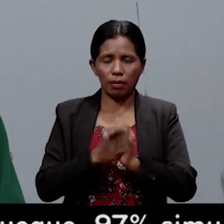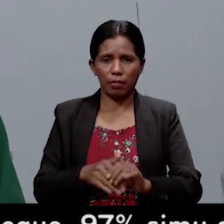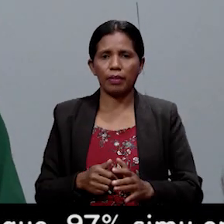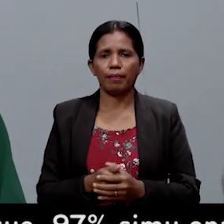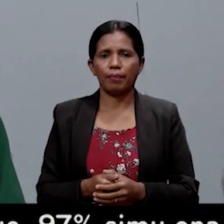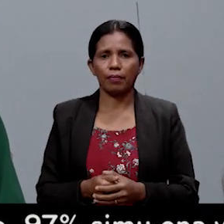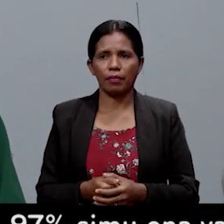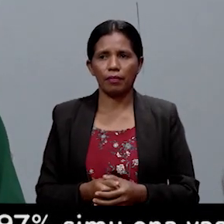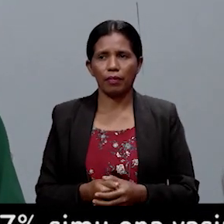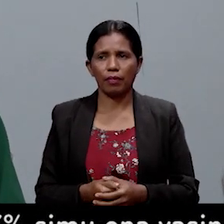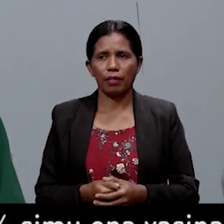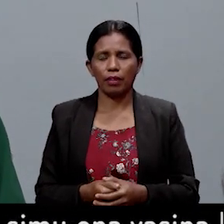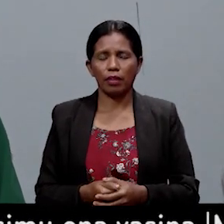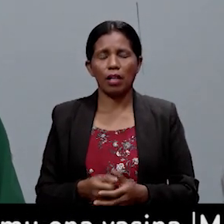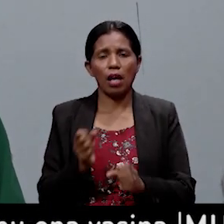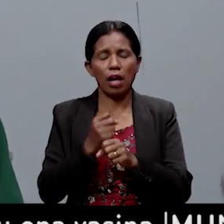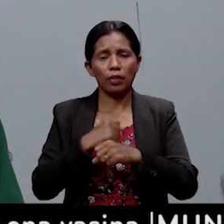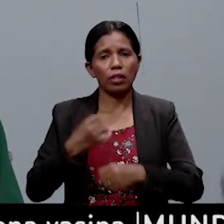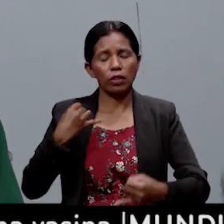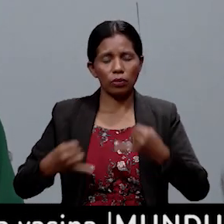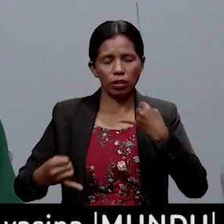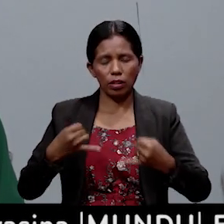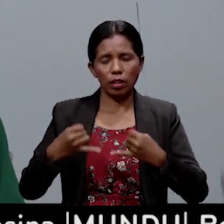hameting, ita ne justiça.